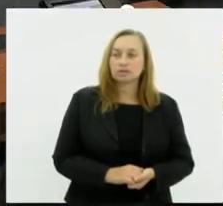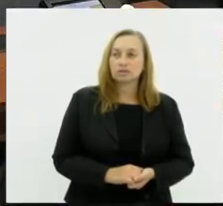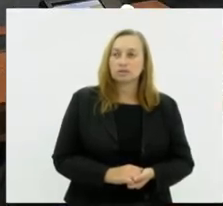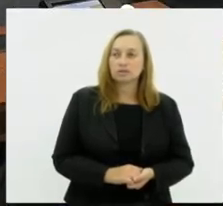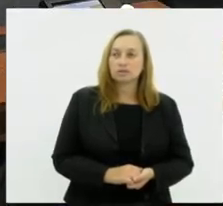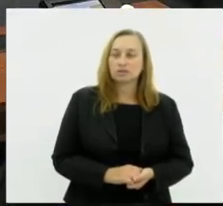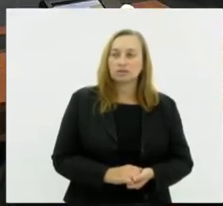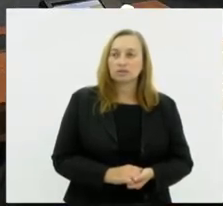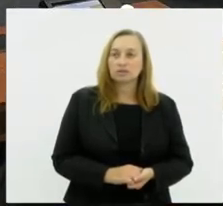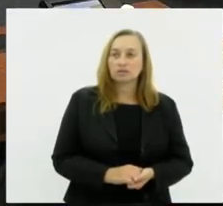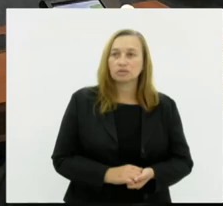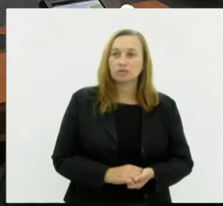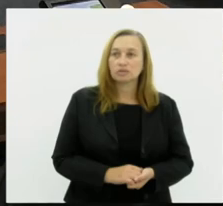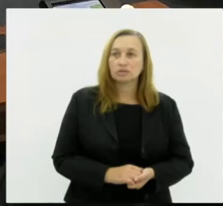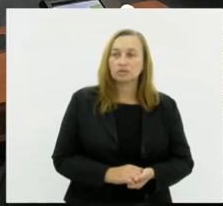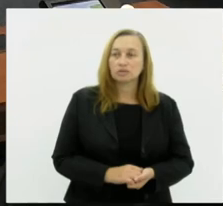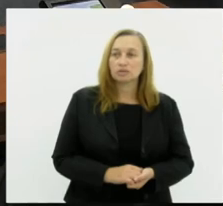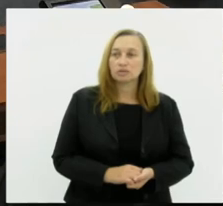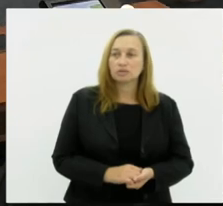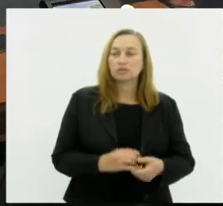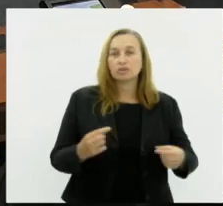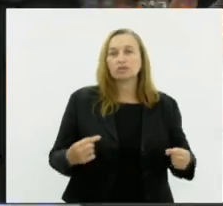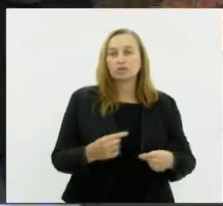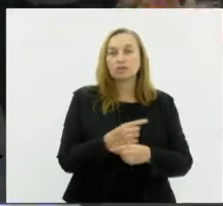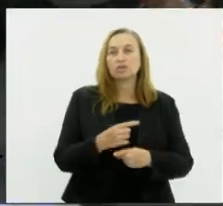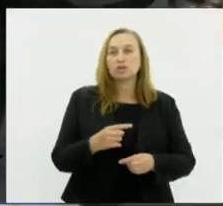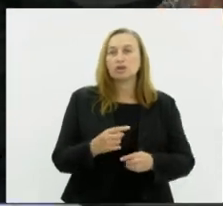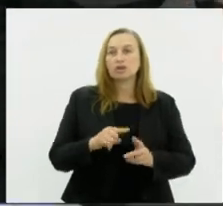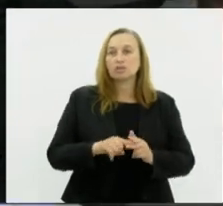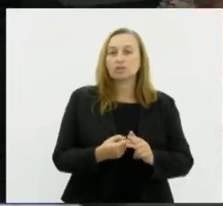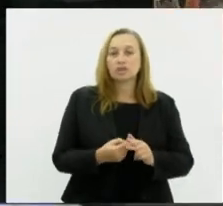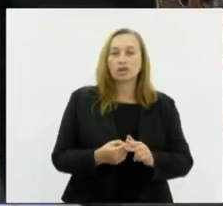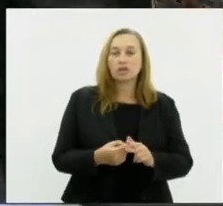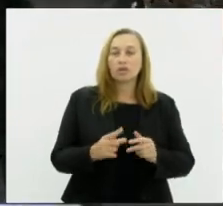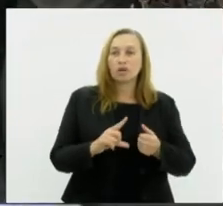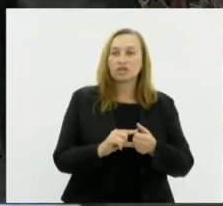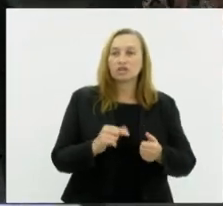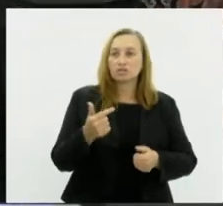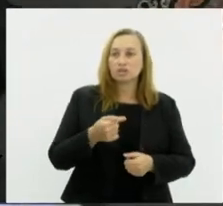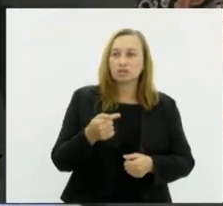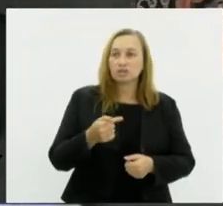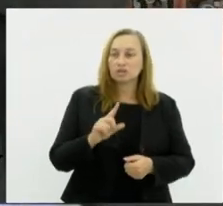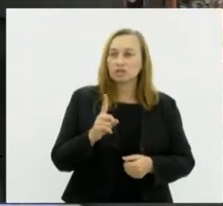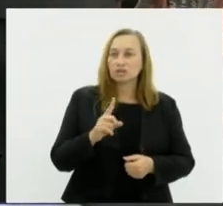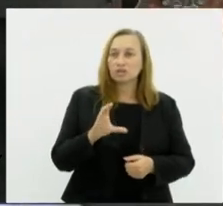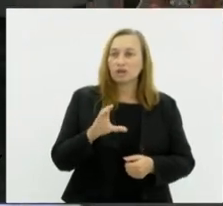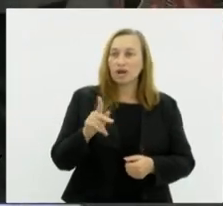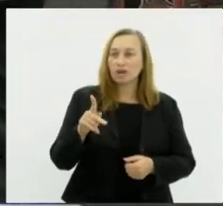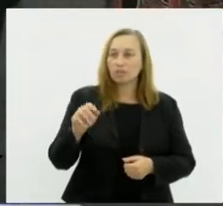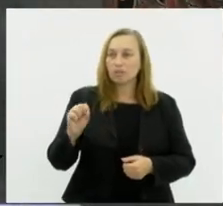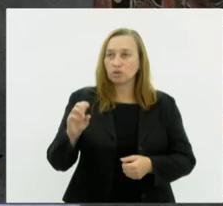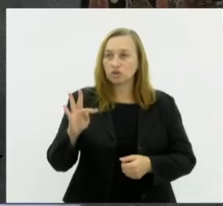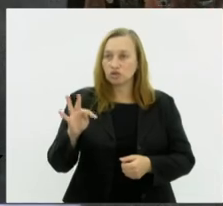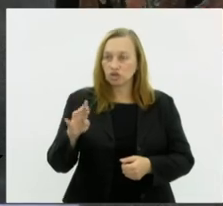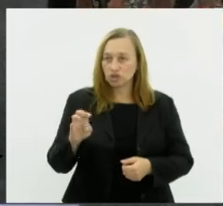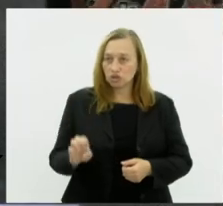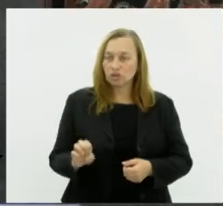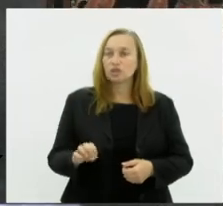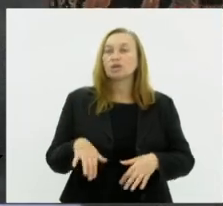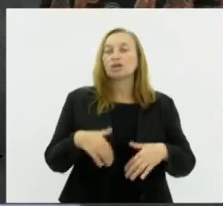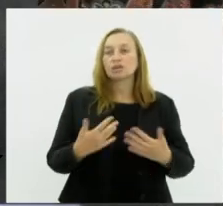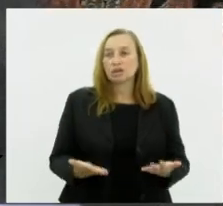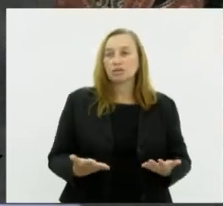Ela tem contradição, porque ela quer mudar o artigo 7º e não muda o caput. Por via de